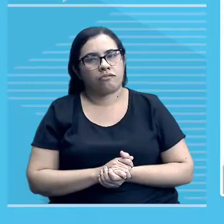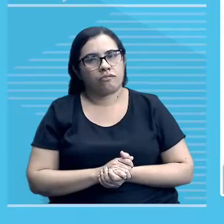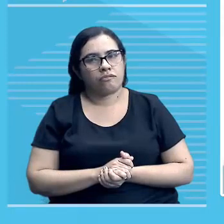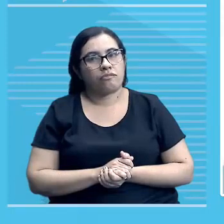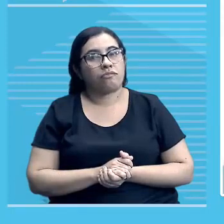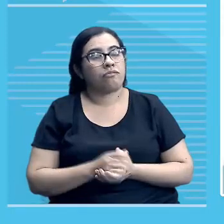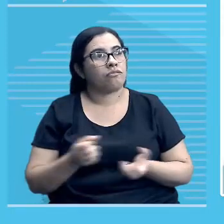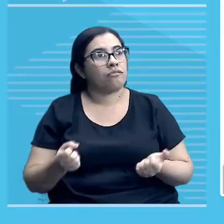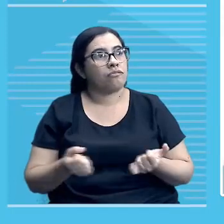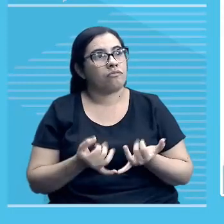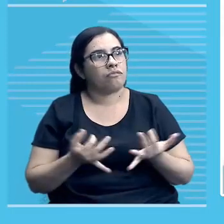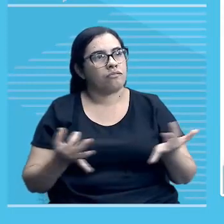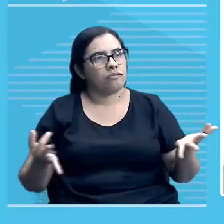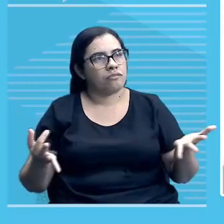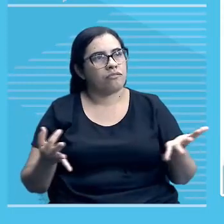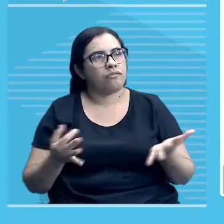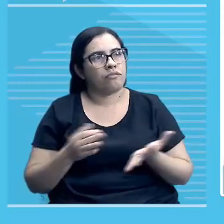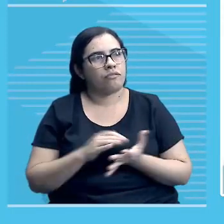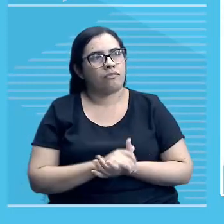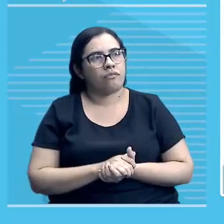Aí fica.